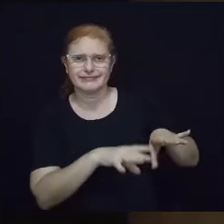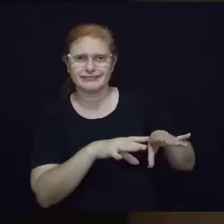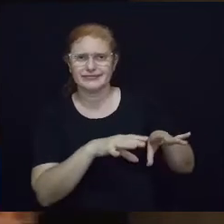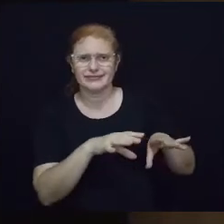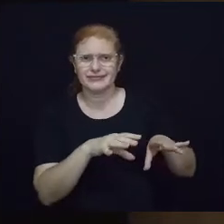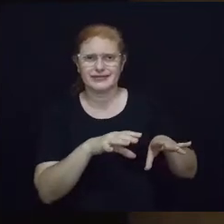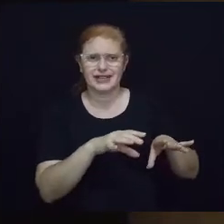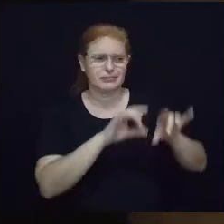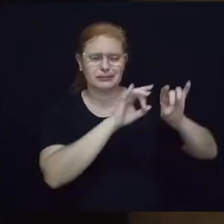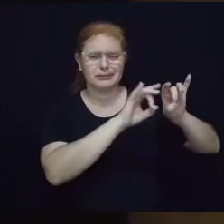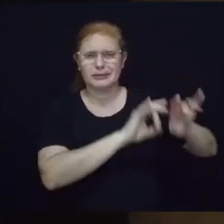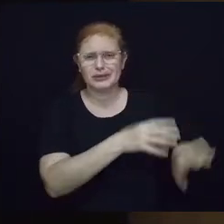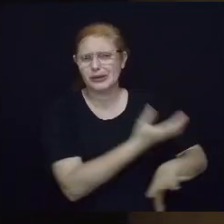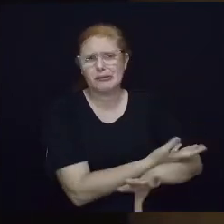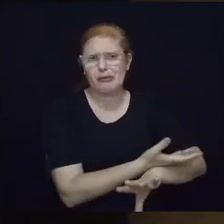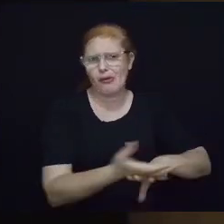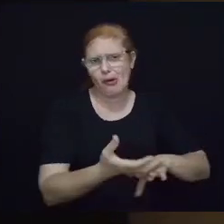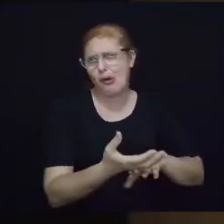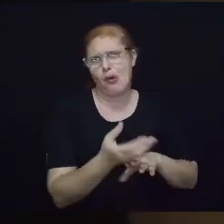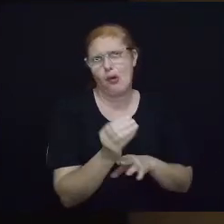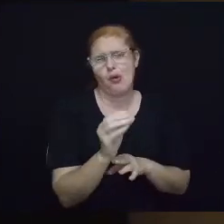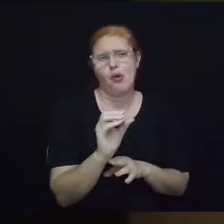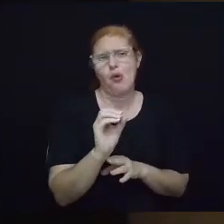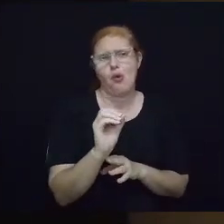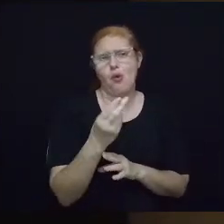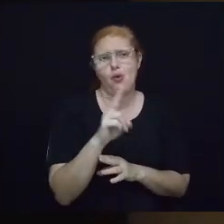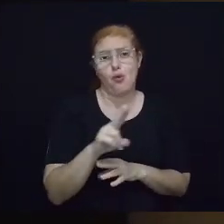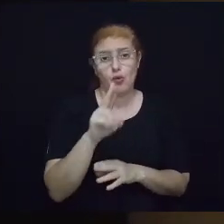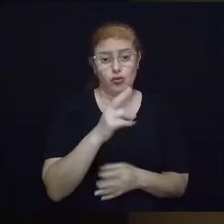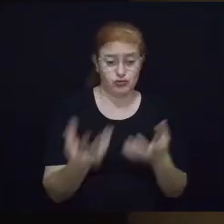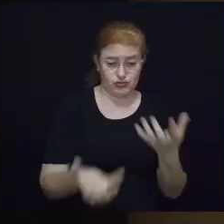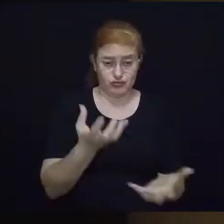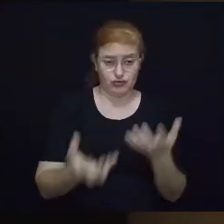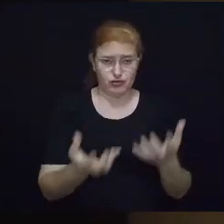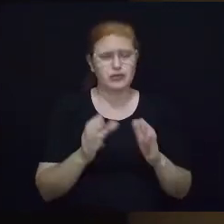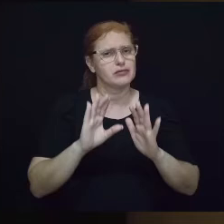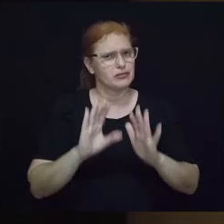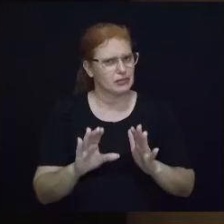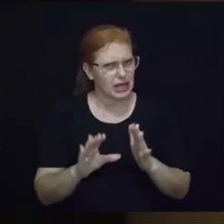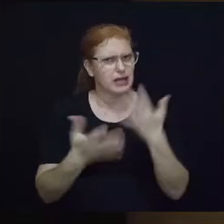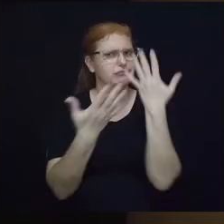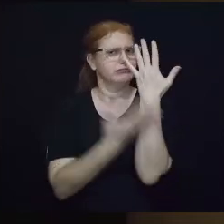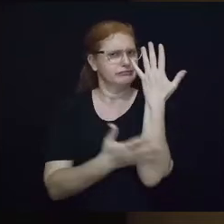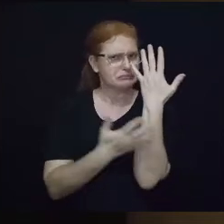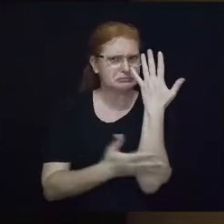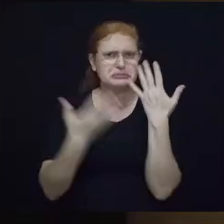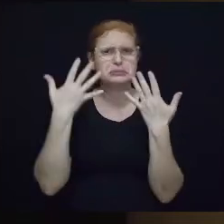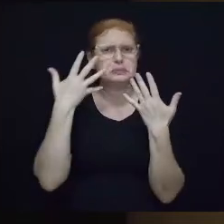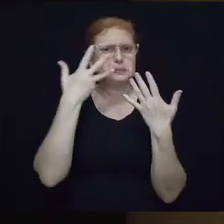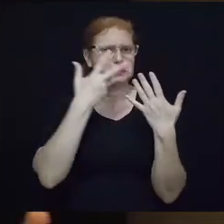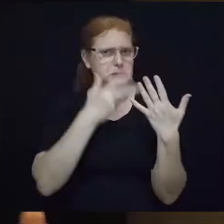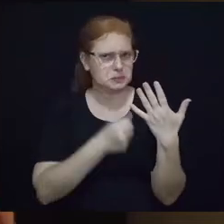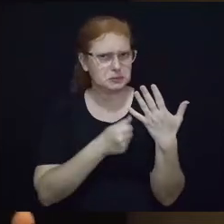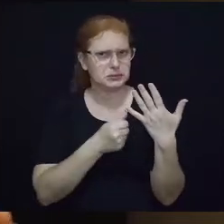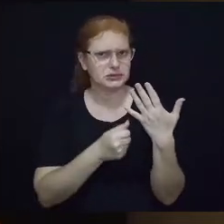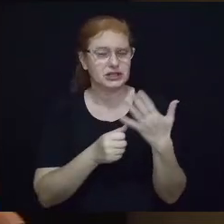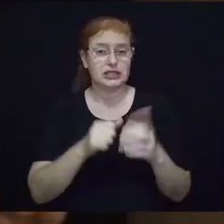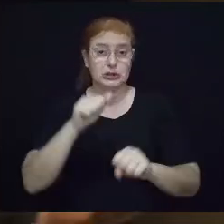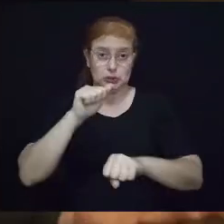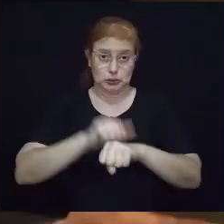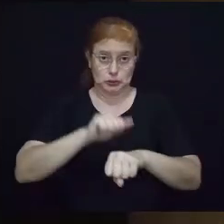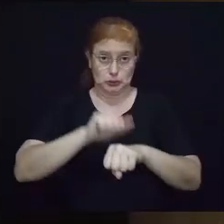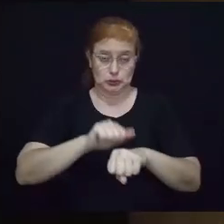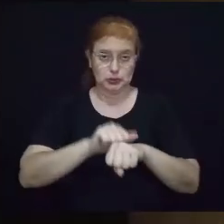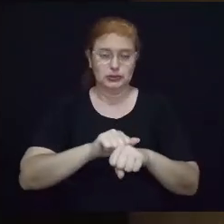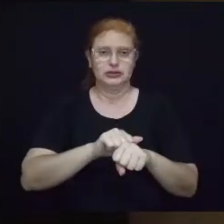no campo ou usa para lenha e tal, mas é uma madeira super bonita e muito dura e tal, mas ela